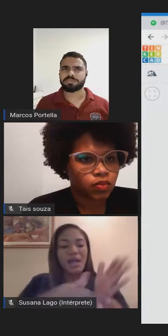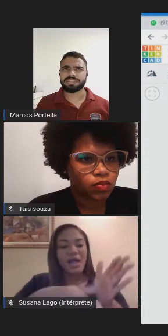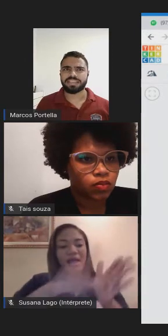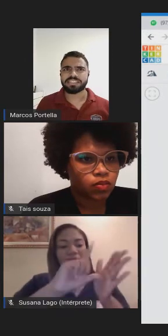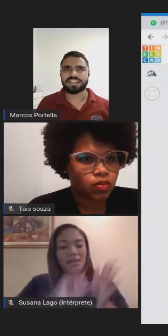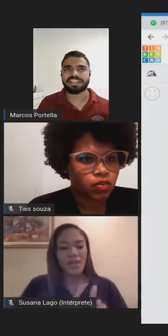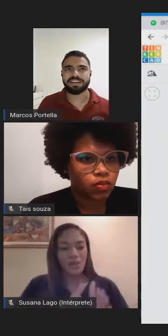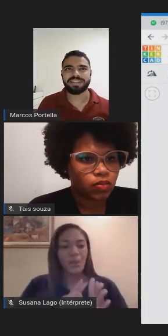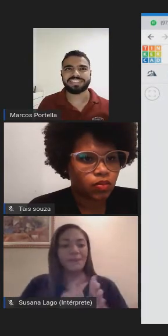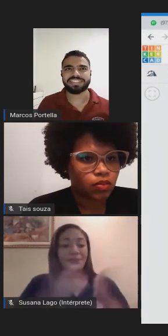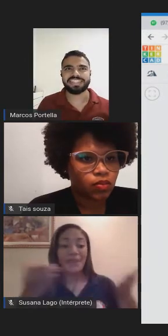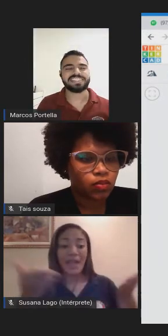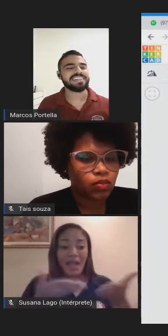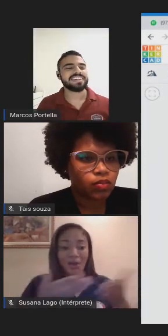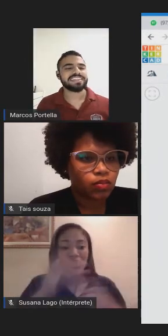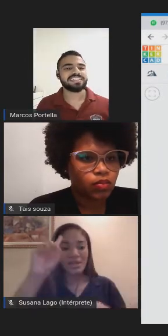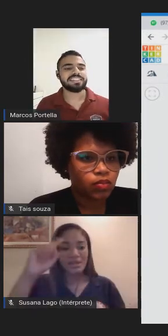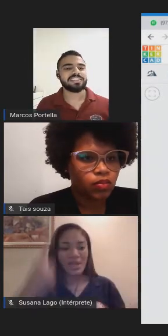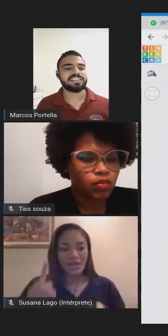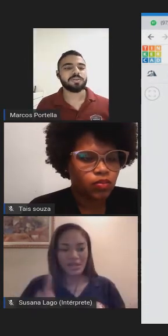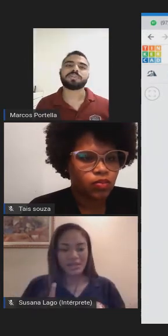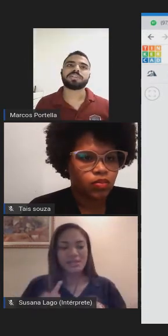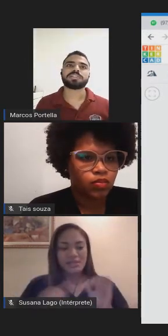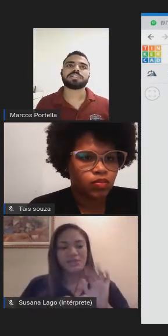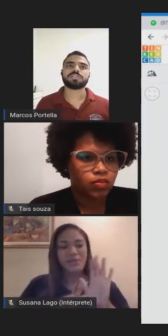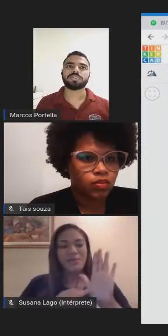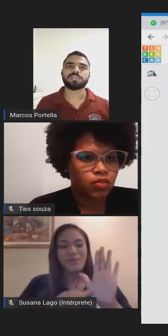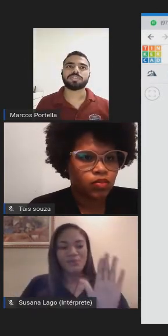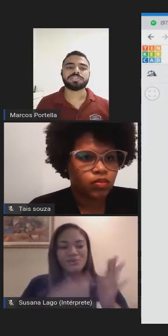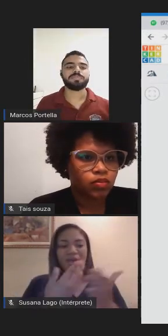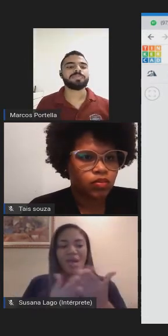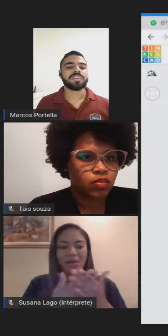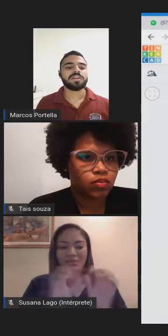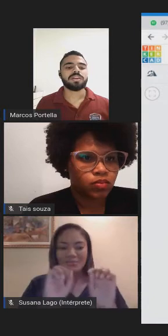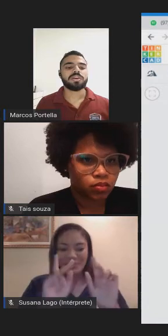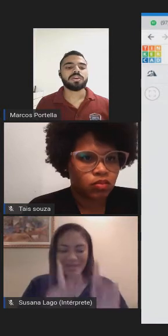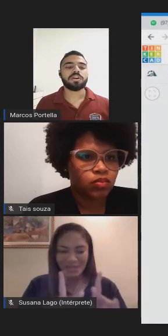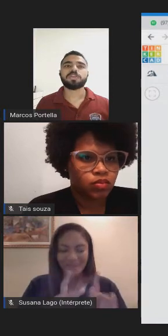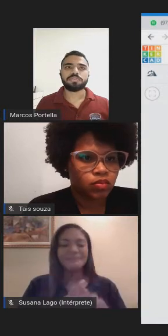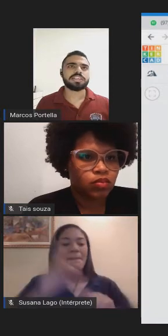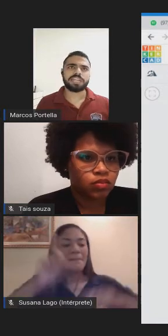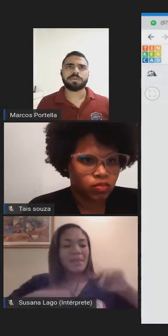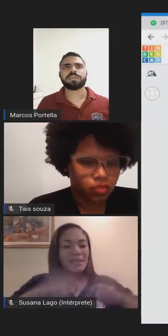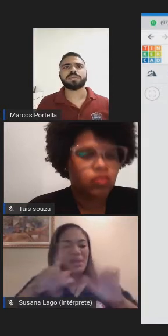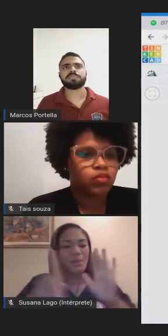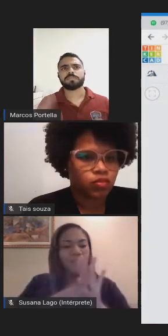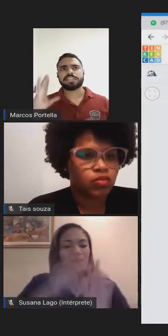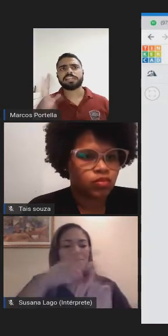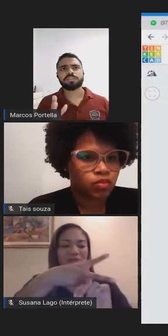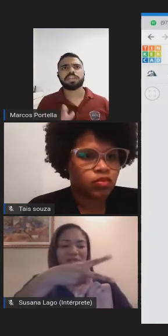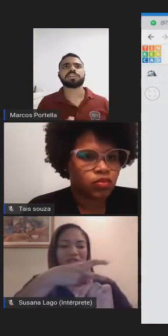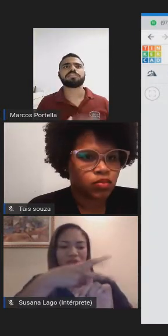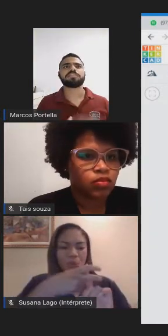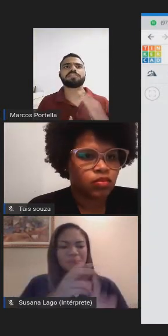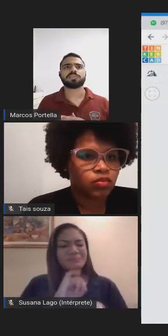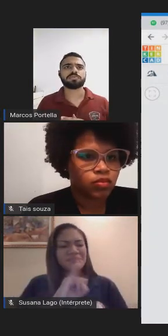a aula para a Thaís. Ela vai dar aula para a gente de componentes e sensores. E qualquer dúvida já sabe, né?